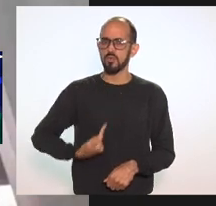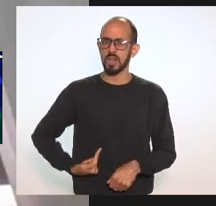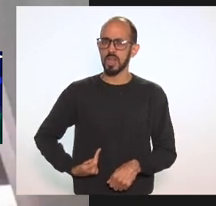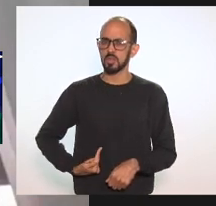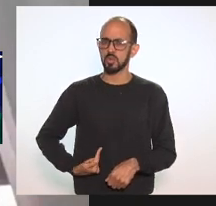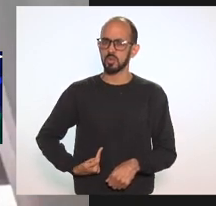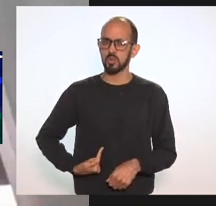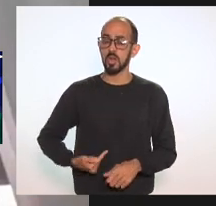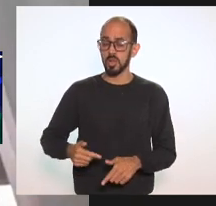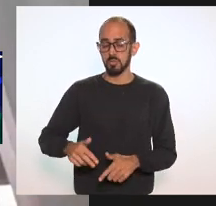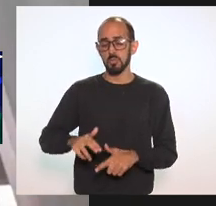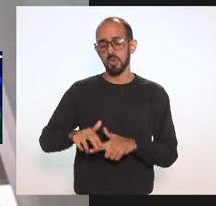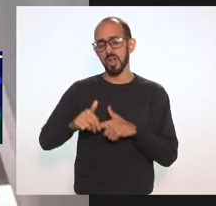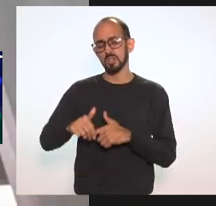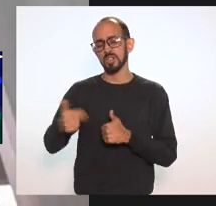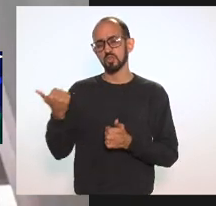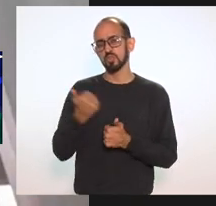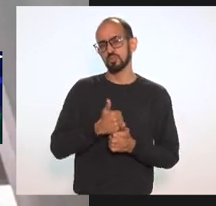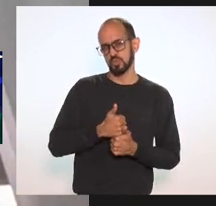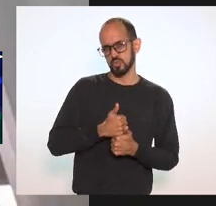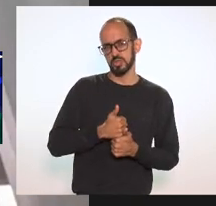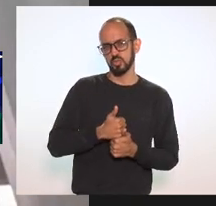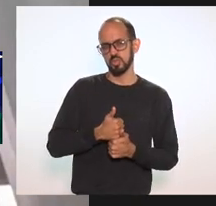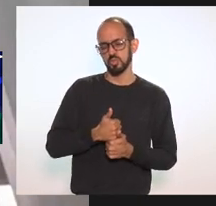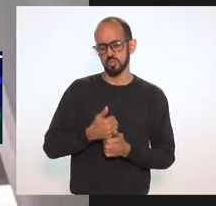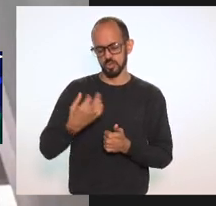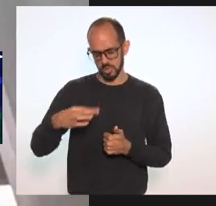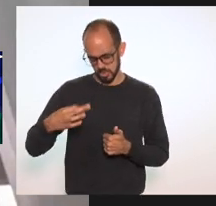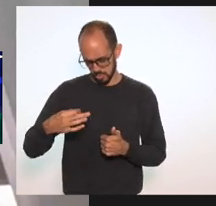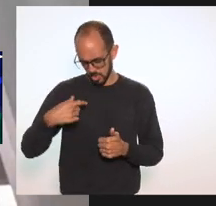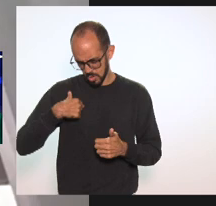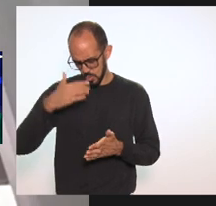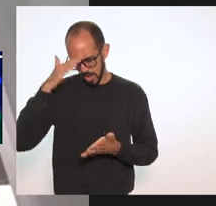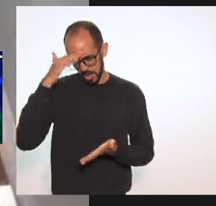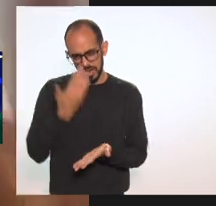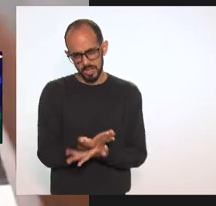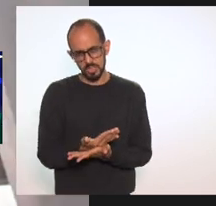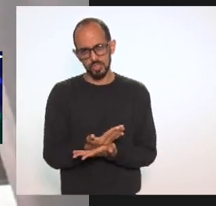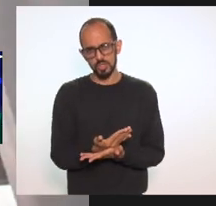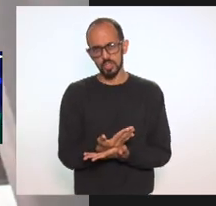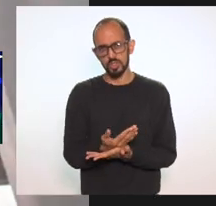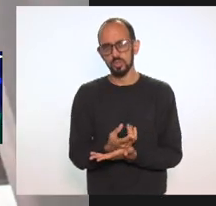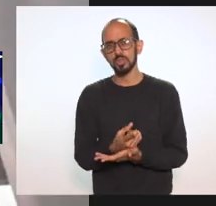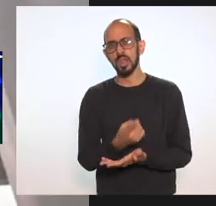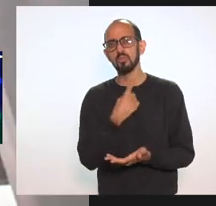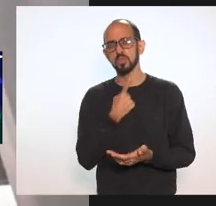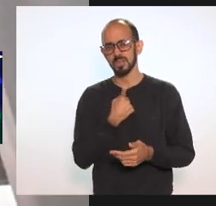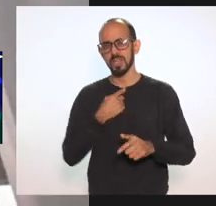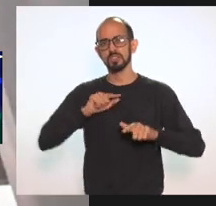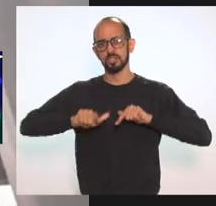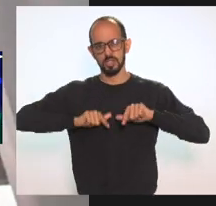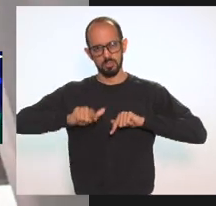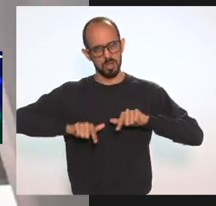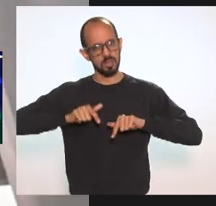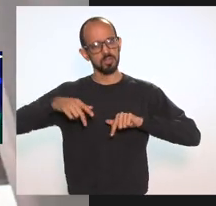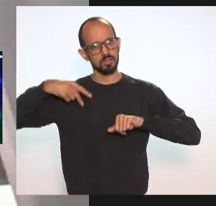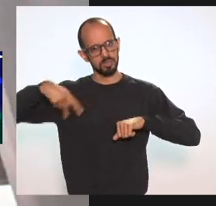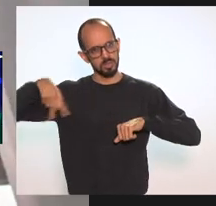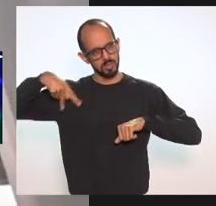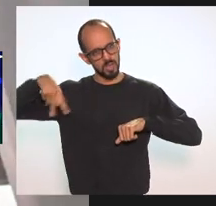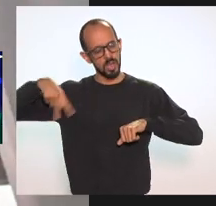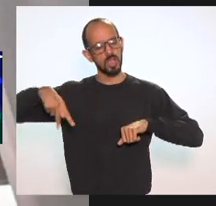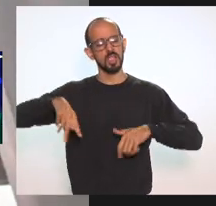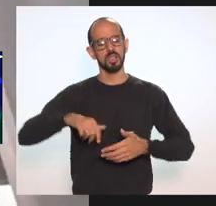causa do governador afastado digamos assim eu acredito nas boas intenções dele inclusive agradeço apreciação da nossa